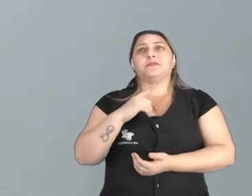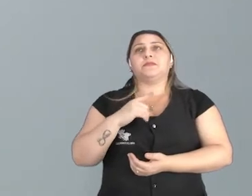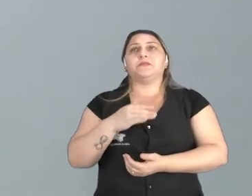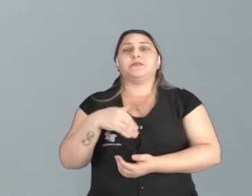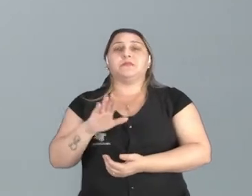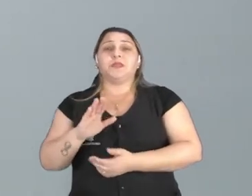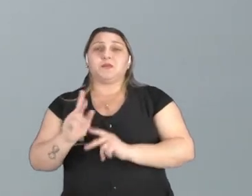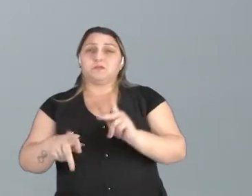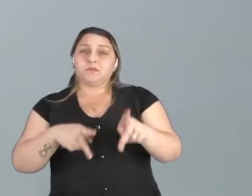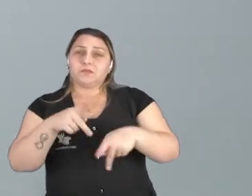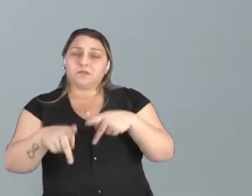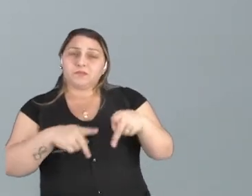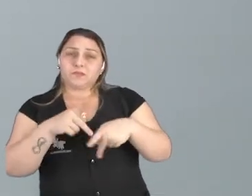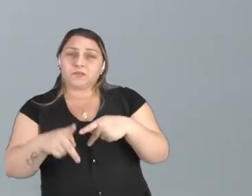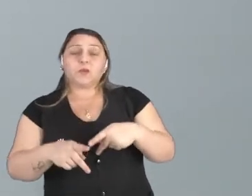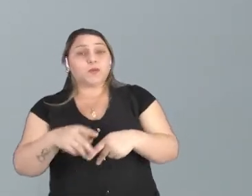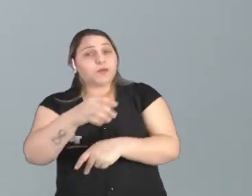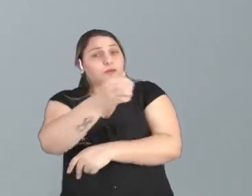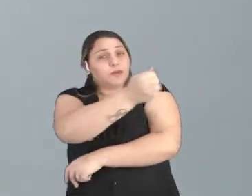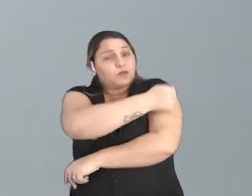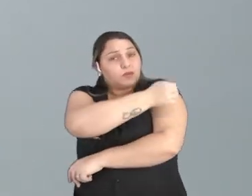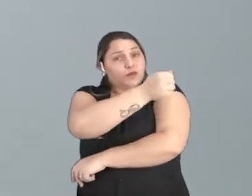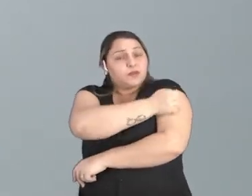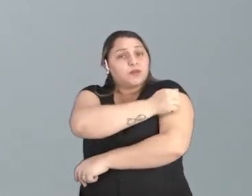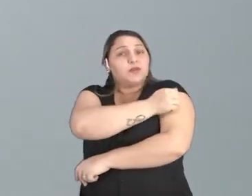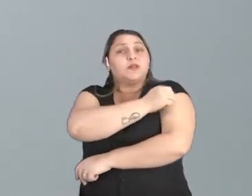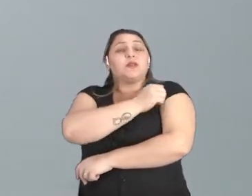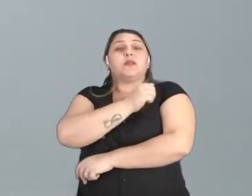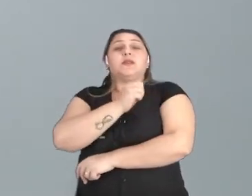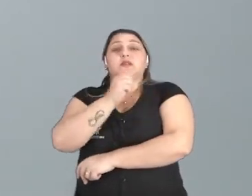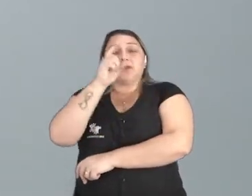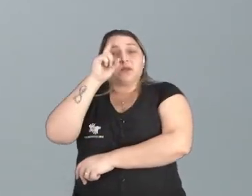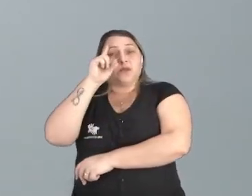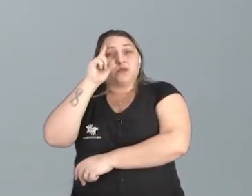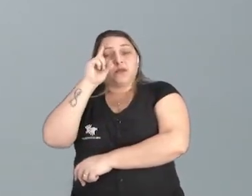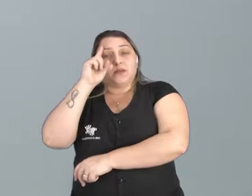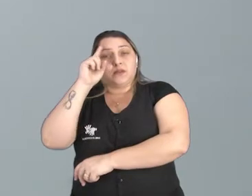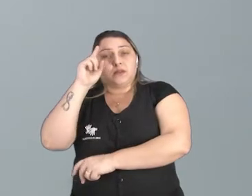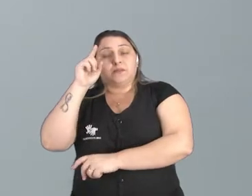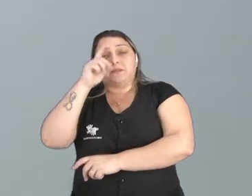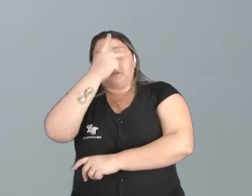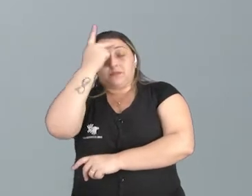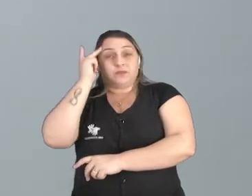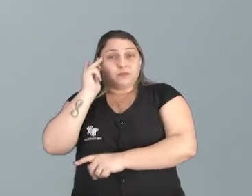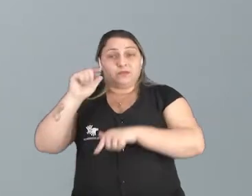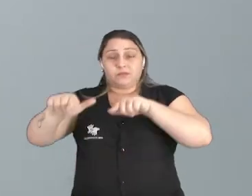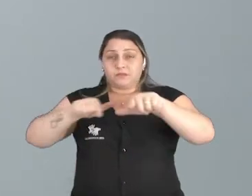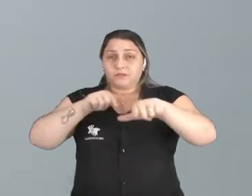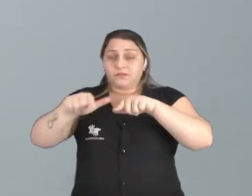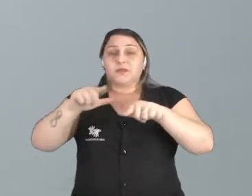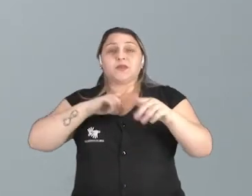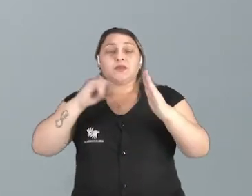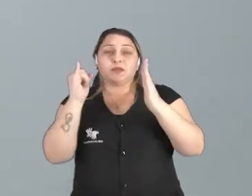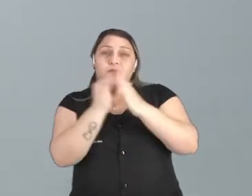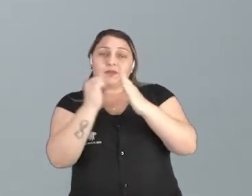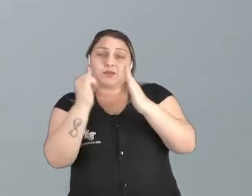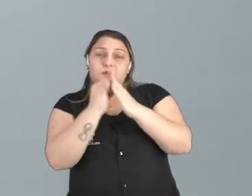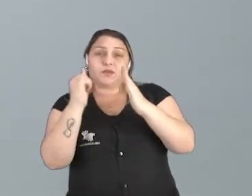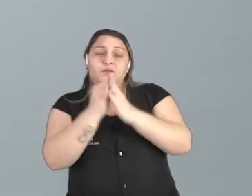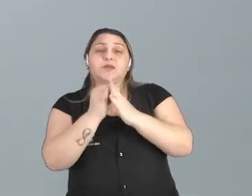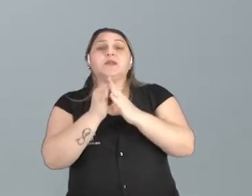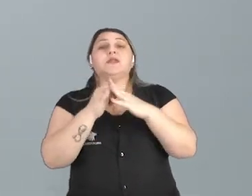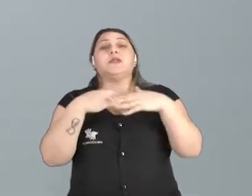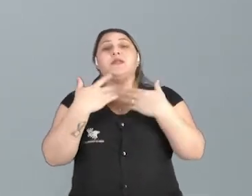mais, assim, populares, os estudantes, os operários, né? E do outro lado, alguns institutos, né? E a elite dizendo que